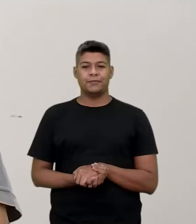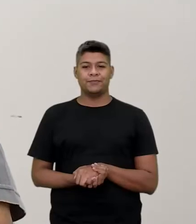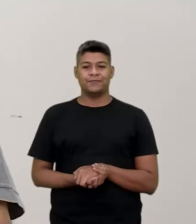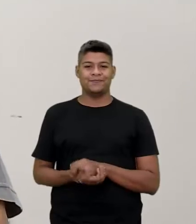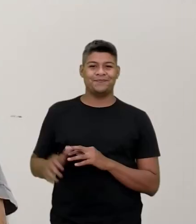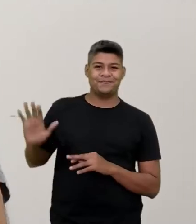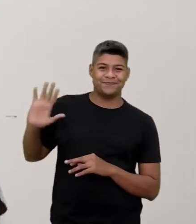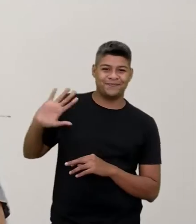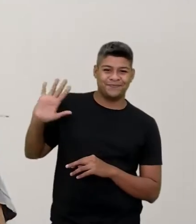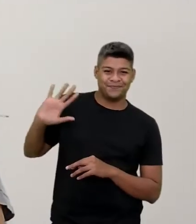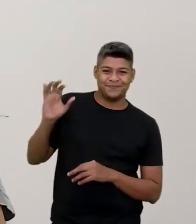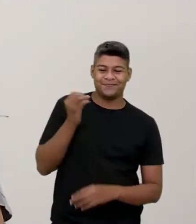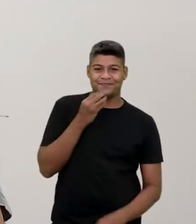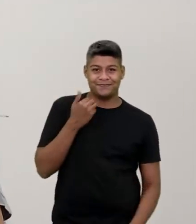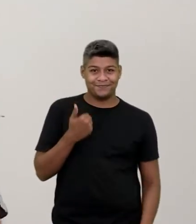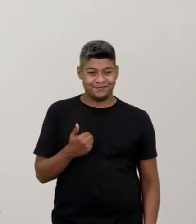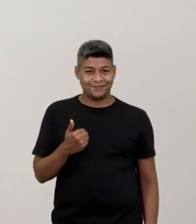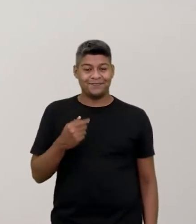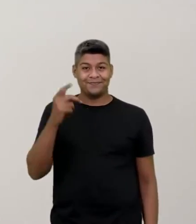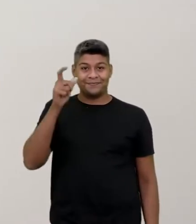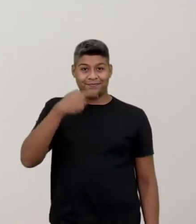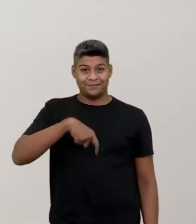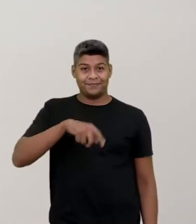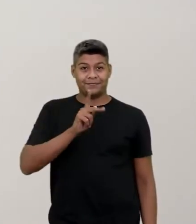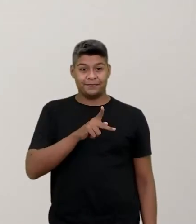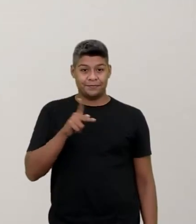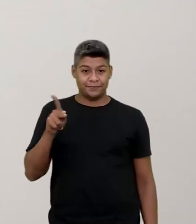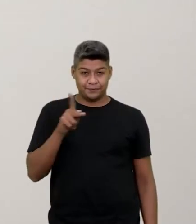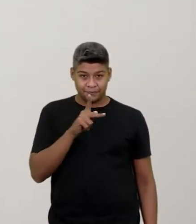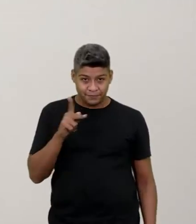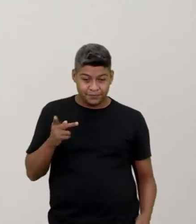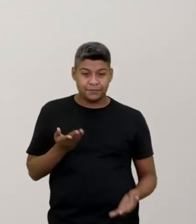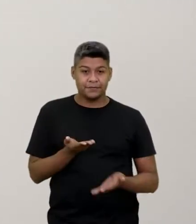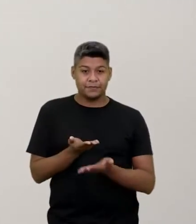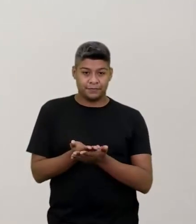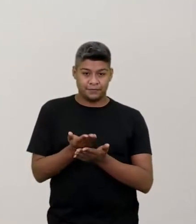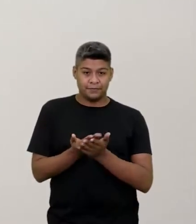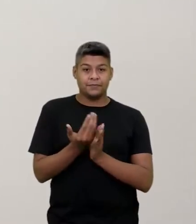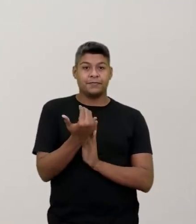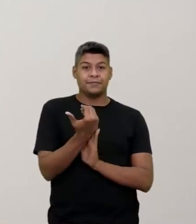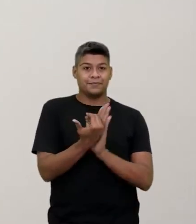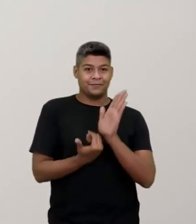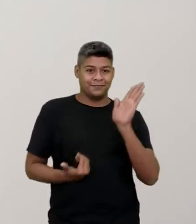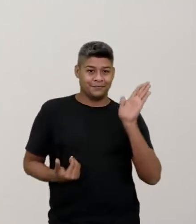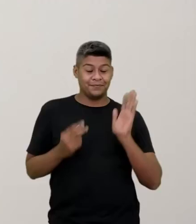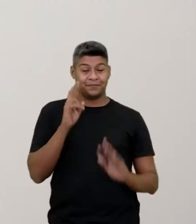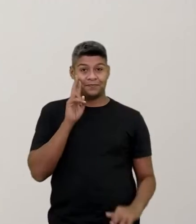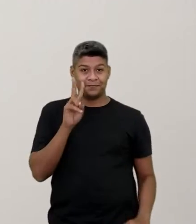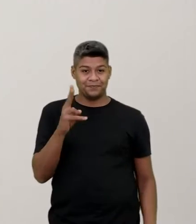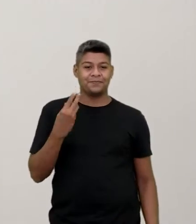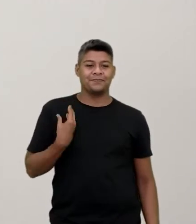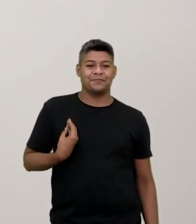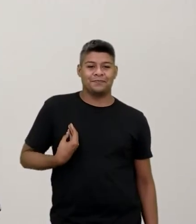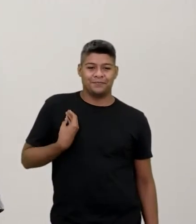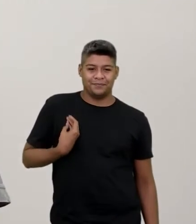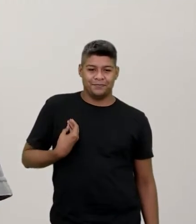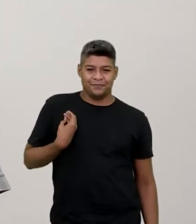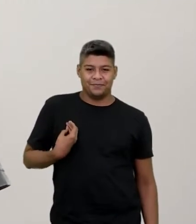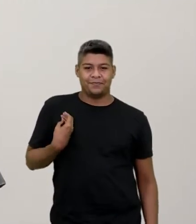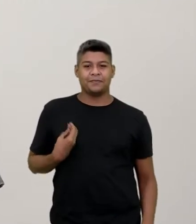E aí, pessoal, tudo bem? Eu sou o professor Thiago Lazarindo para aprofundamento curricular. Deixa eu ver aqui.